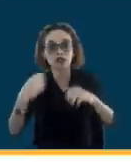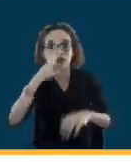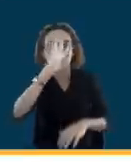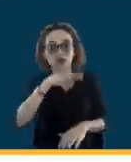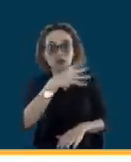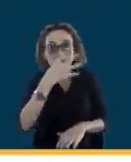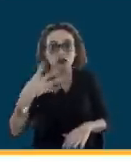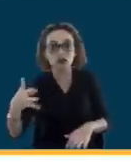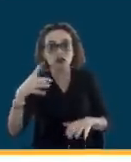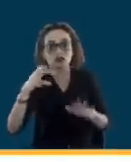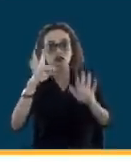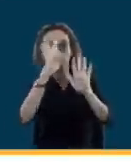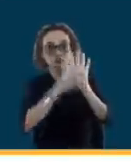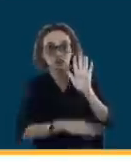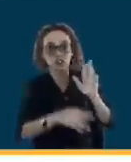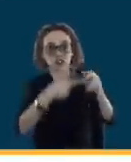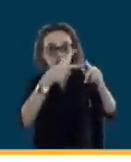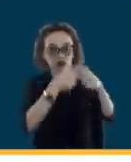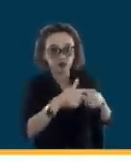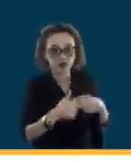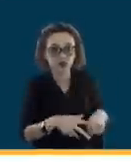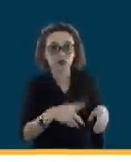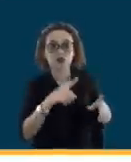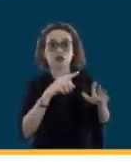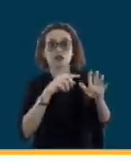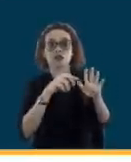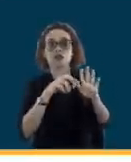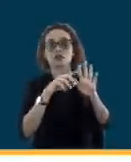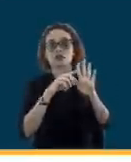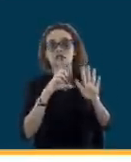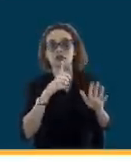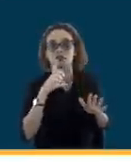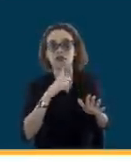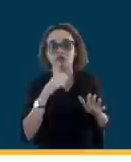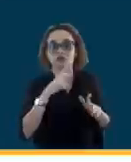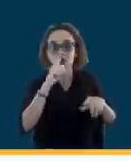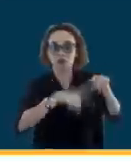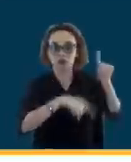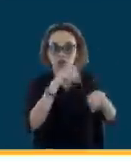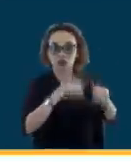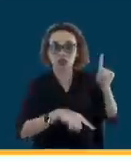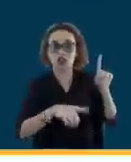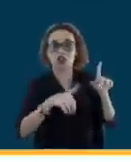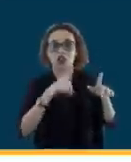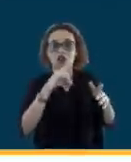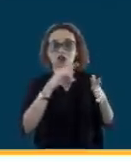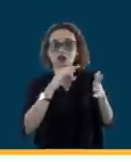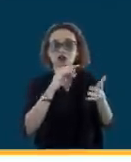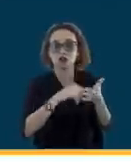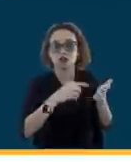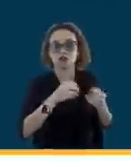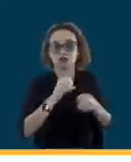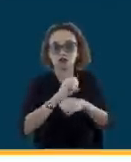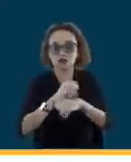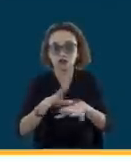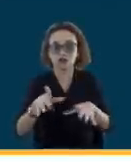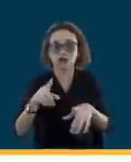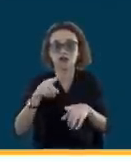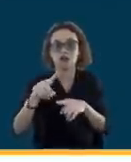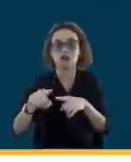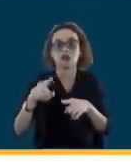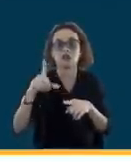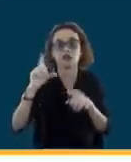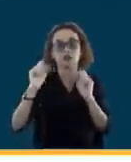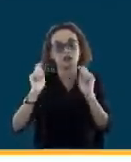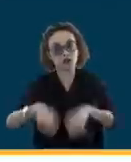da regulamentação, de ter esse material, essa documentação disponibilizada para que possa efetivamente